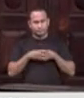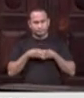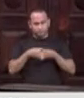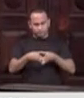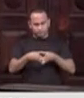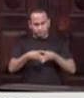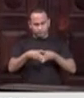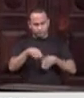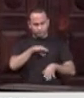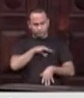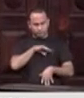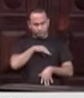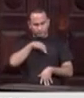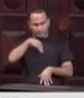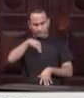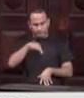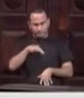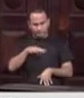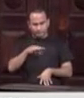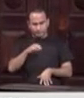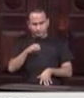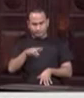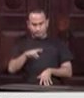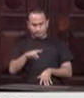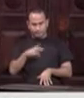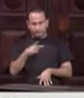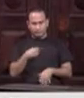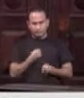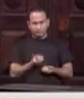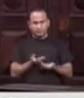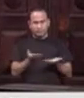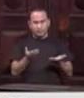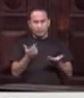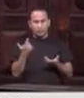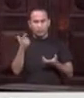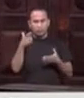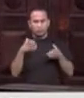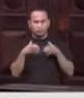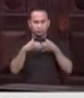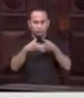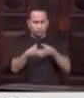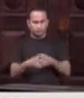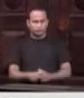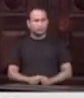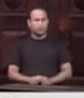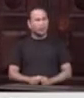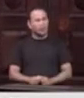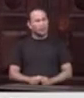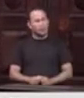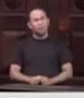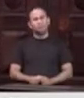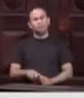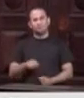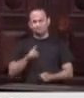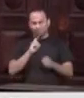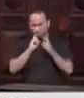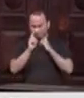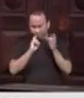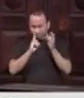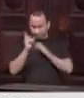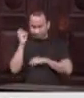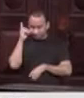militares, principalmente, cedidos a outros órgãos. Foi um debate